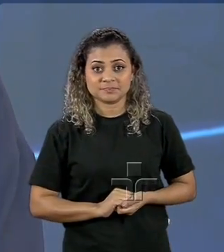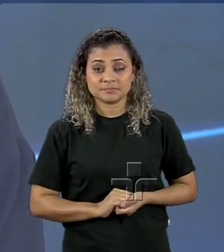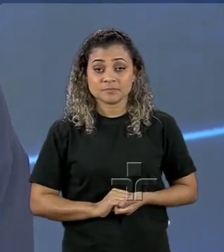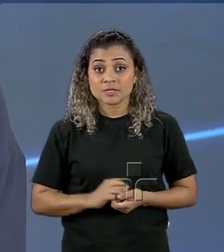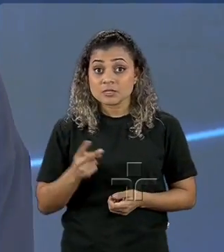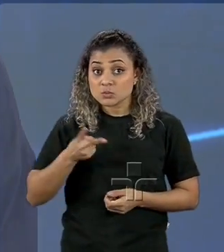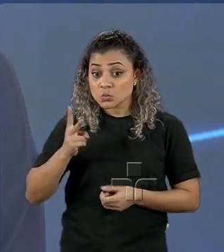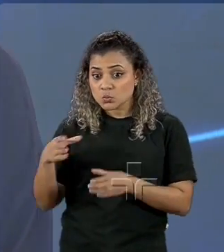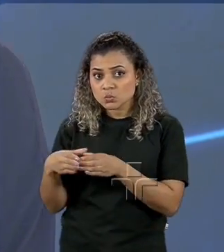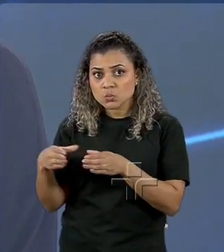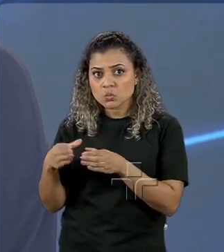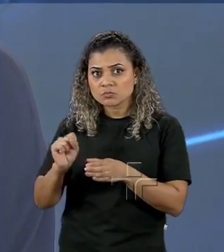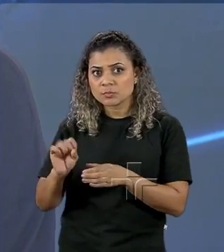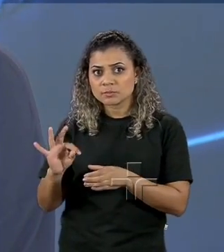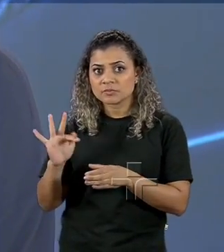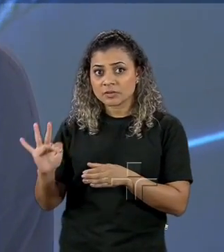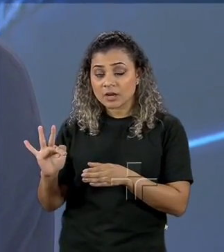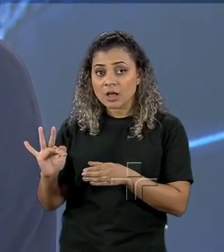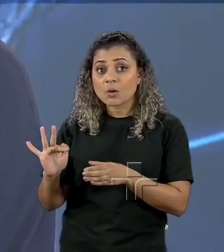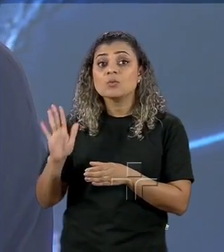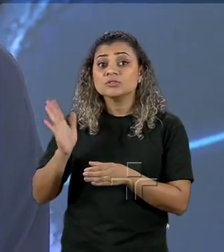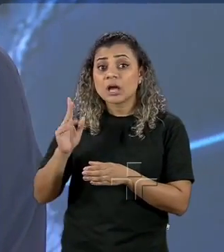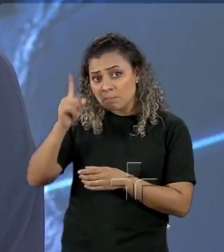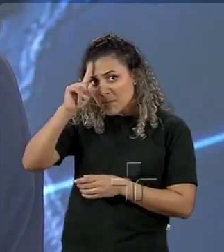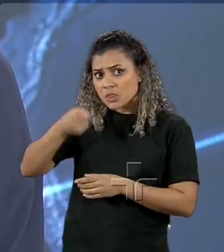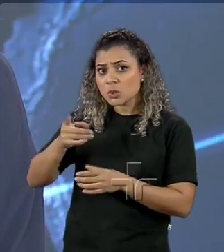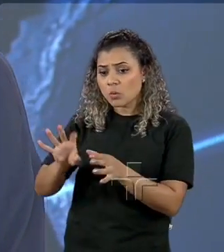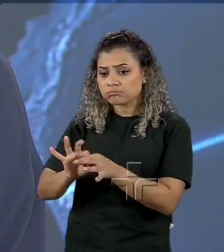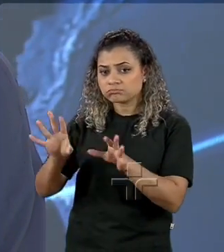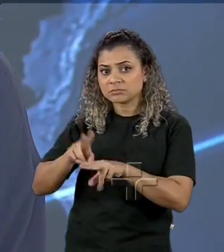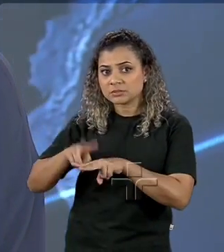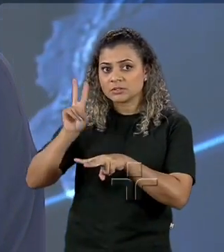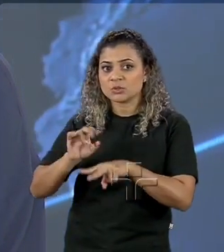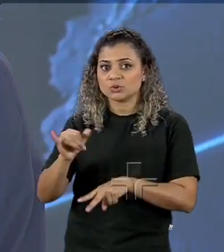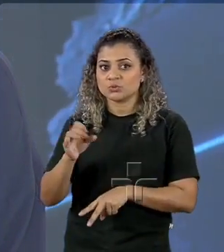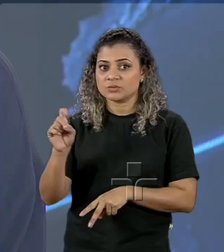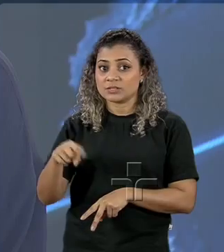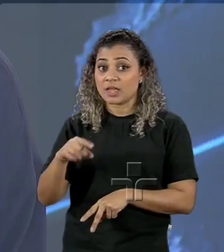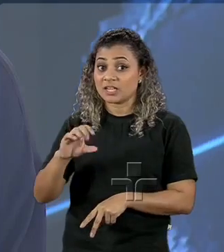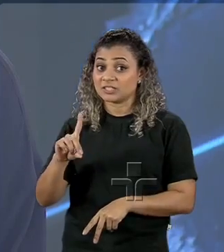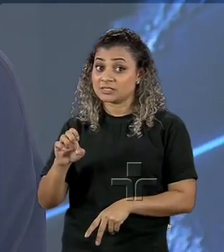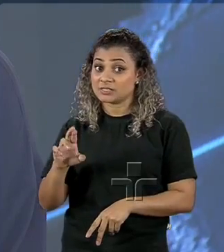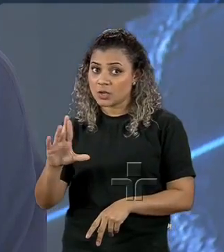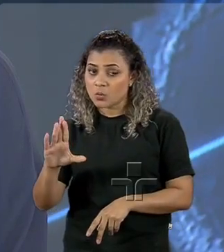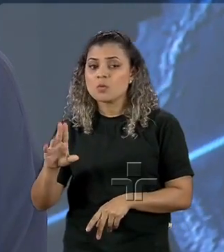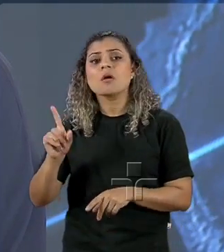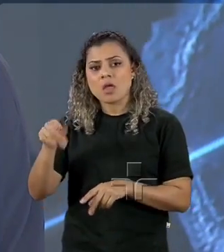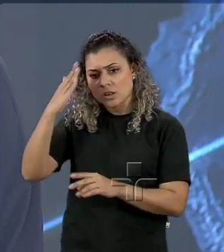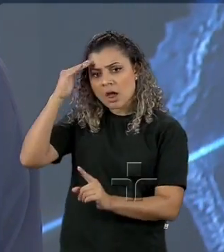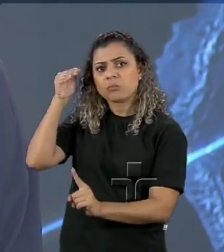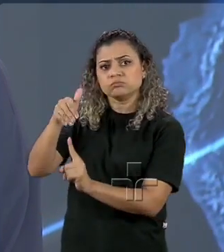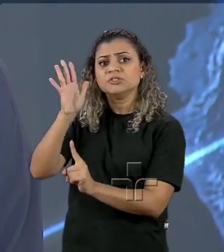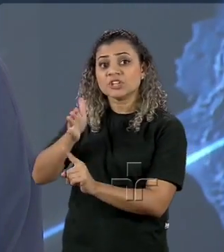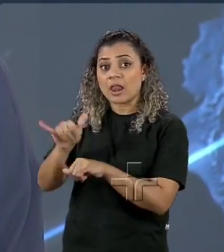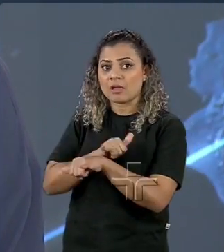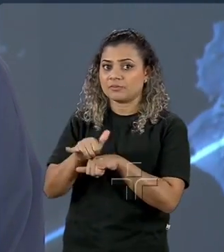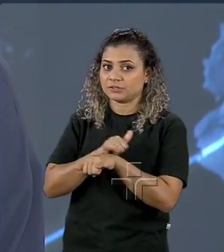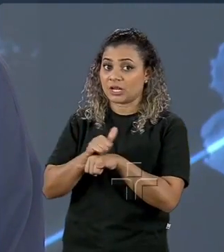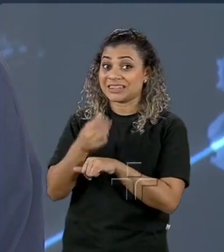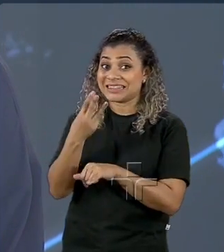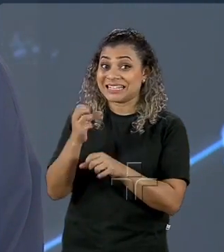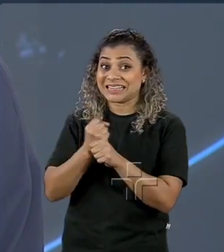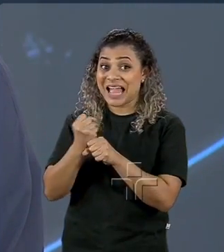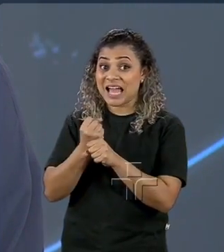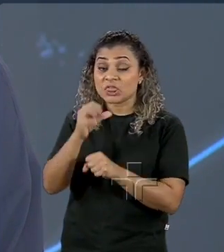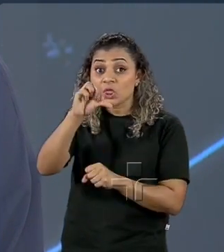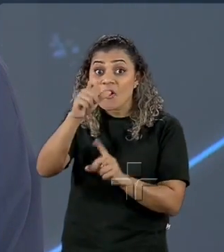segunda turma do Supremo Tribunal Federal mandou libertar o ex-ministro José Dirceu. Ele foi condenado na Operação Lava Jato a 30